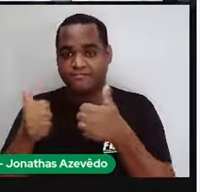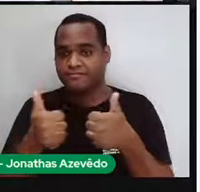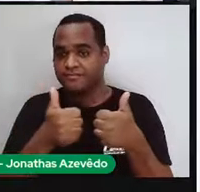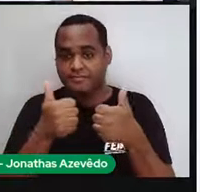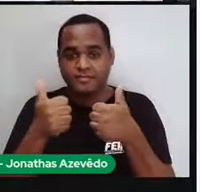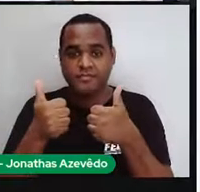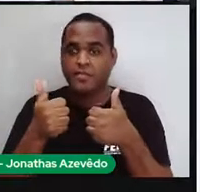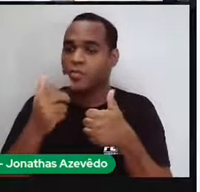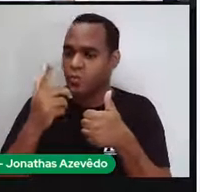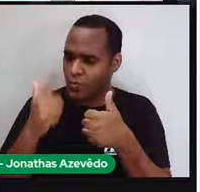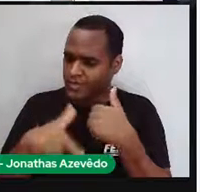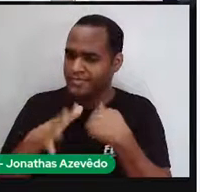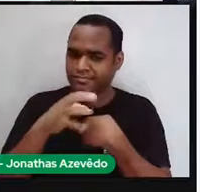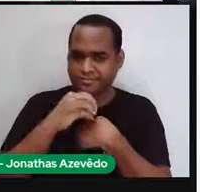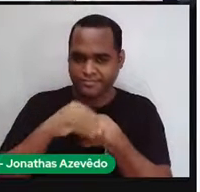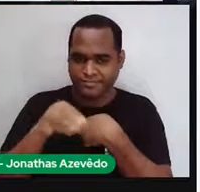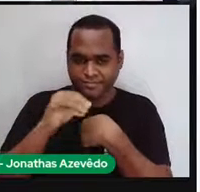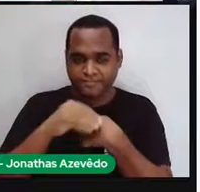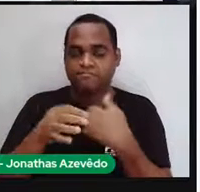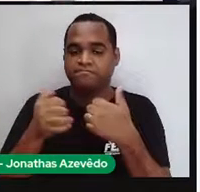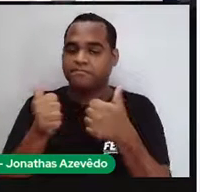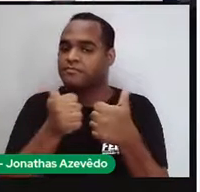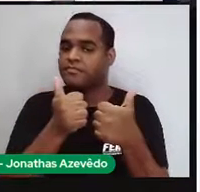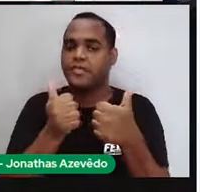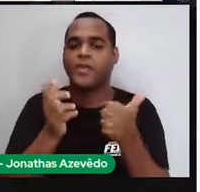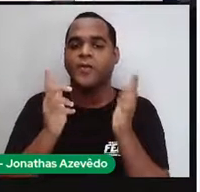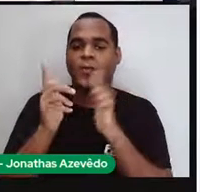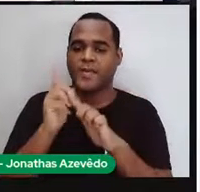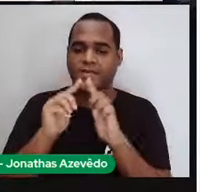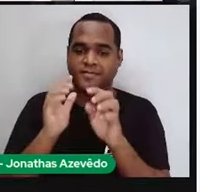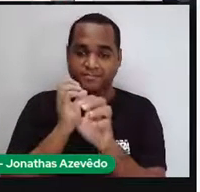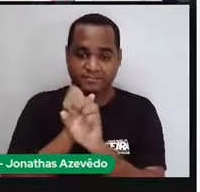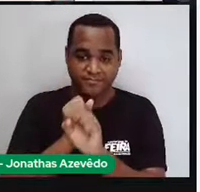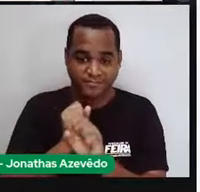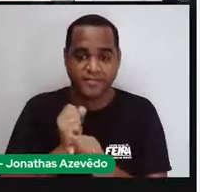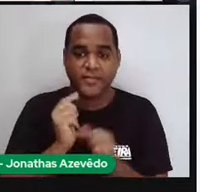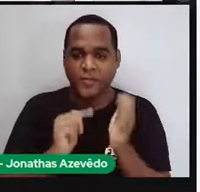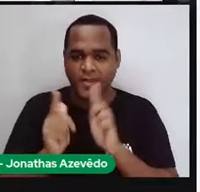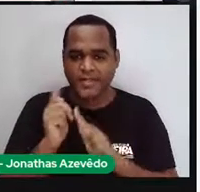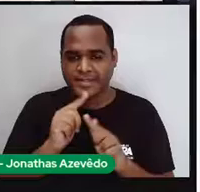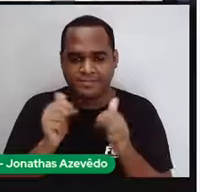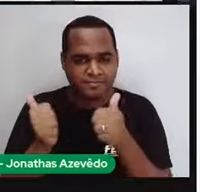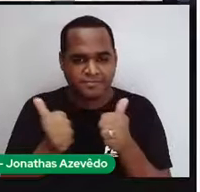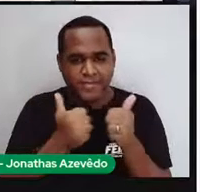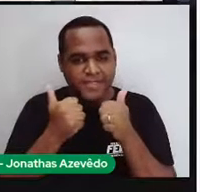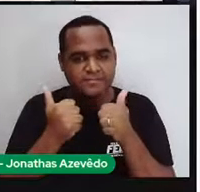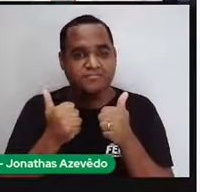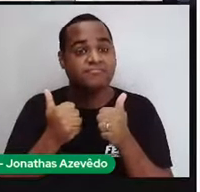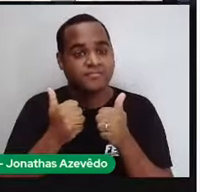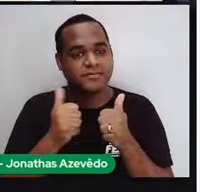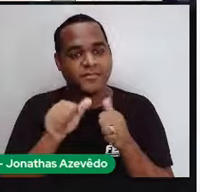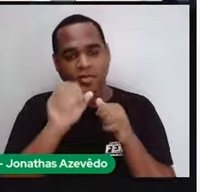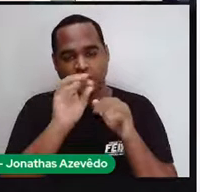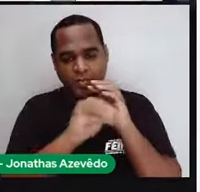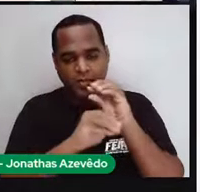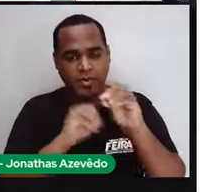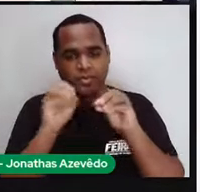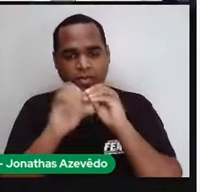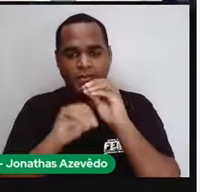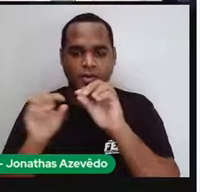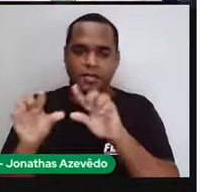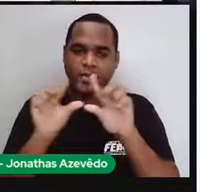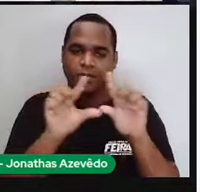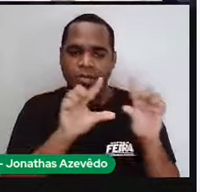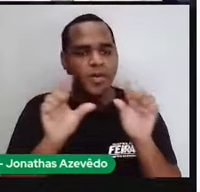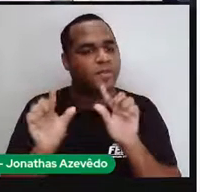ó e vou pegar mais uma ainda dá para colocar não é bom então coloquei tô colocando aqui